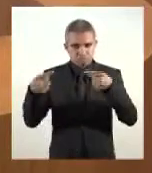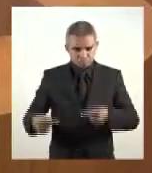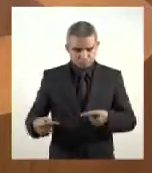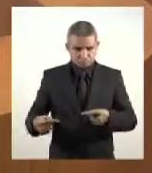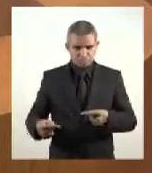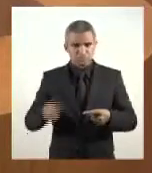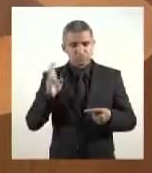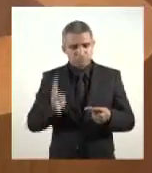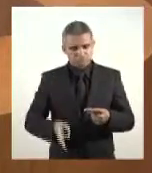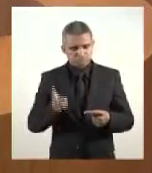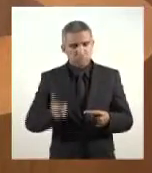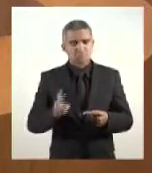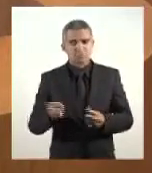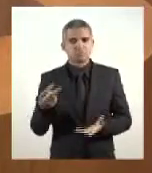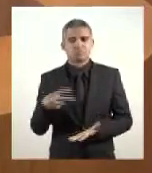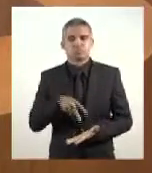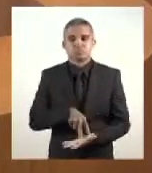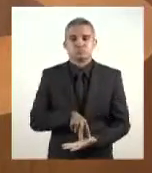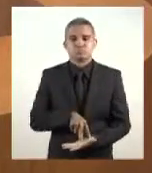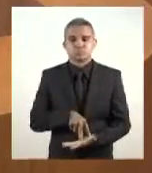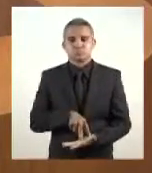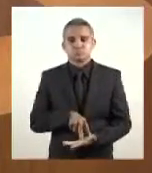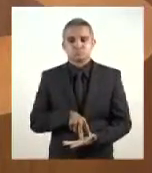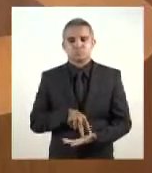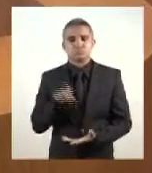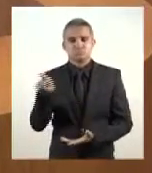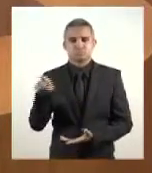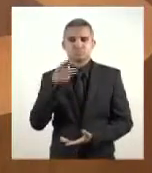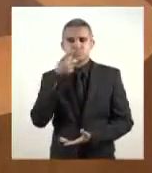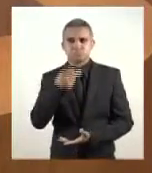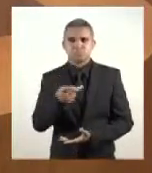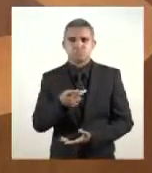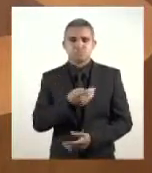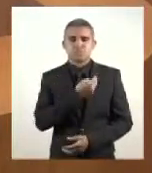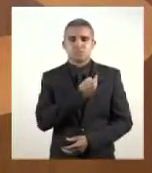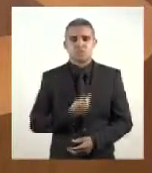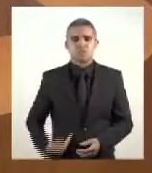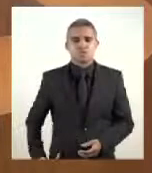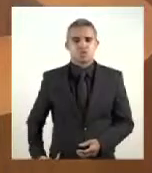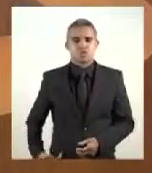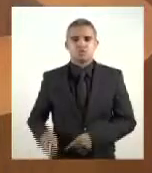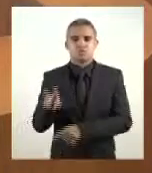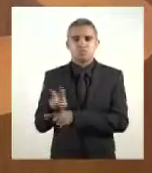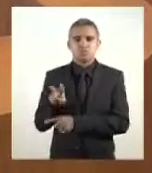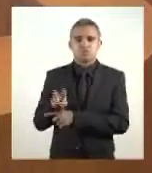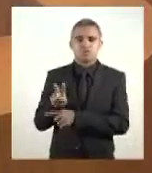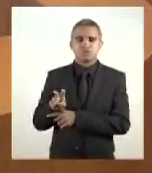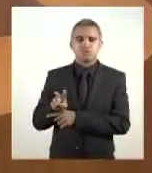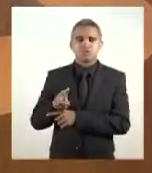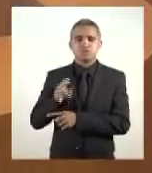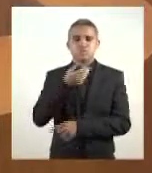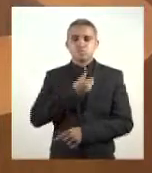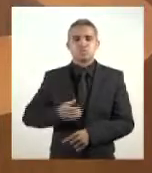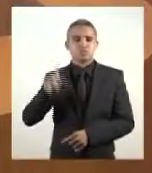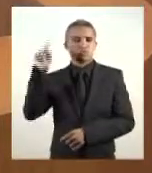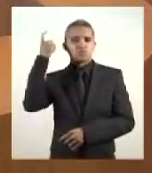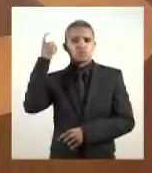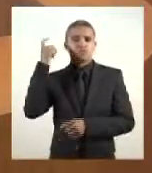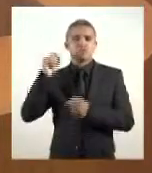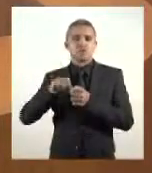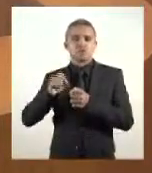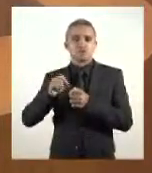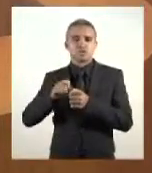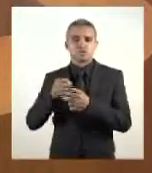de discursos de Vossa Excelência dizendo o seguinte: o governo sobe defendendo que a gestão passada fez isso. E que,